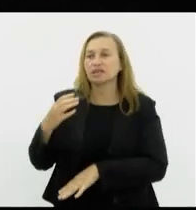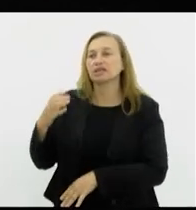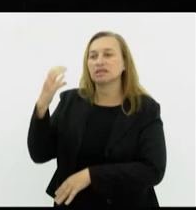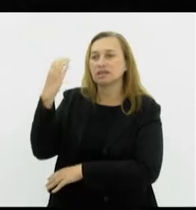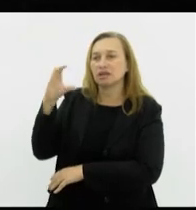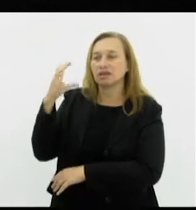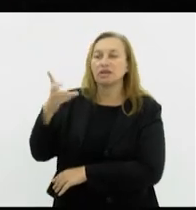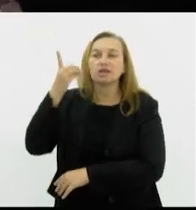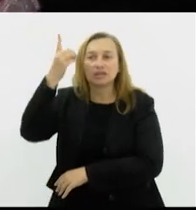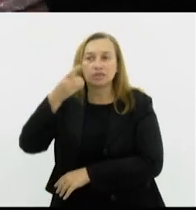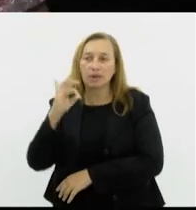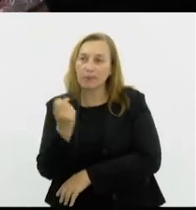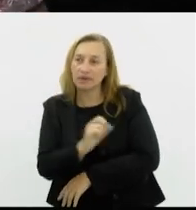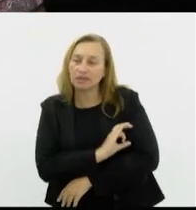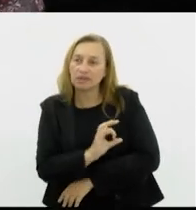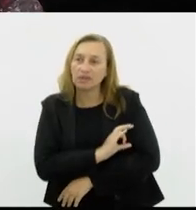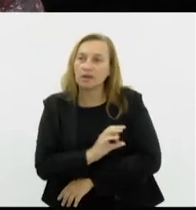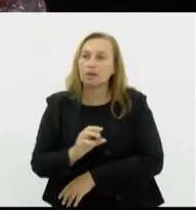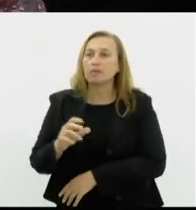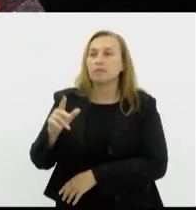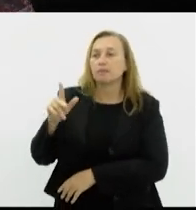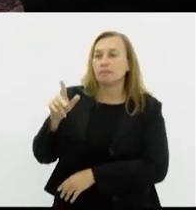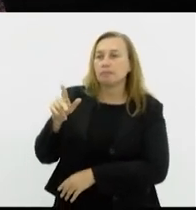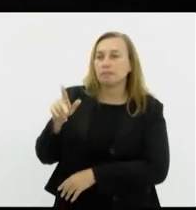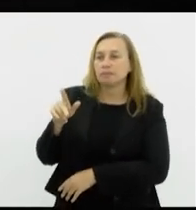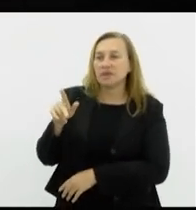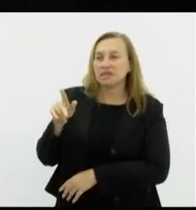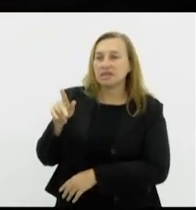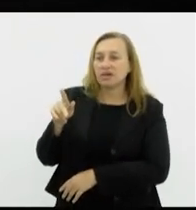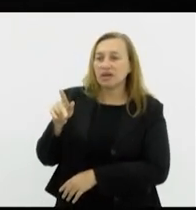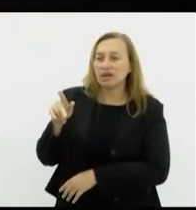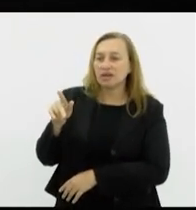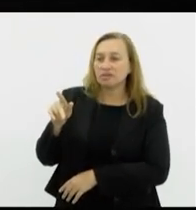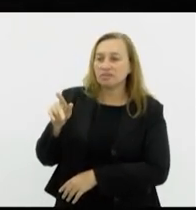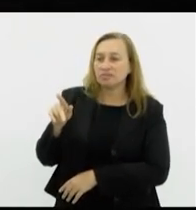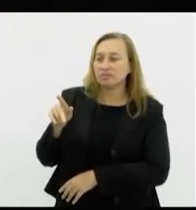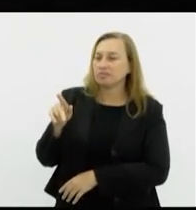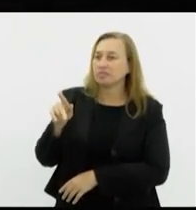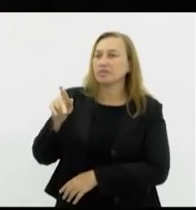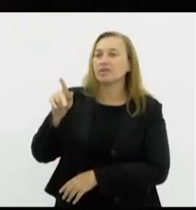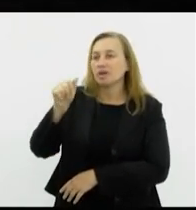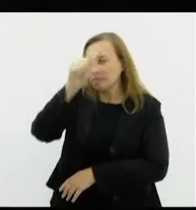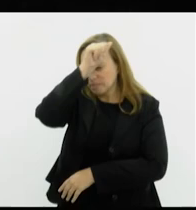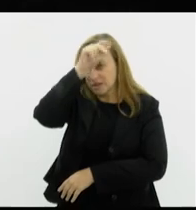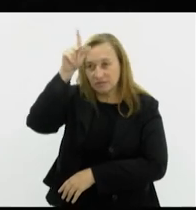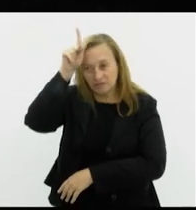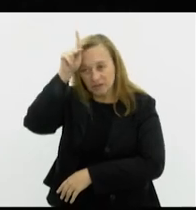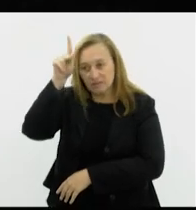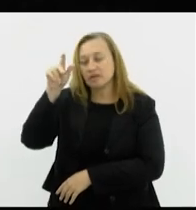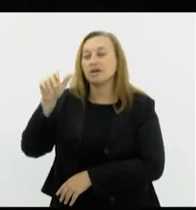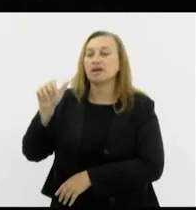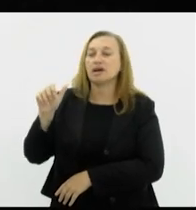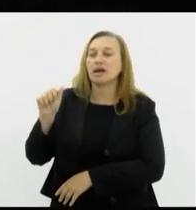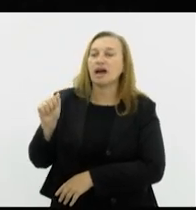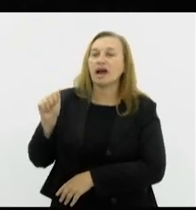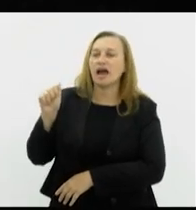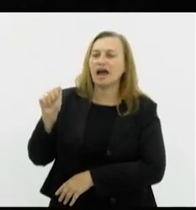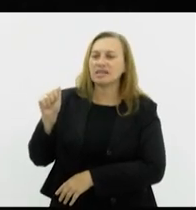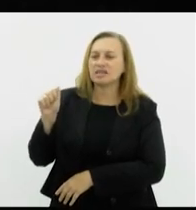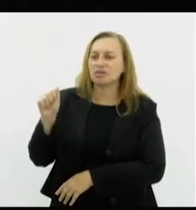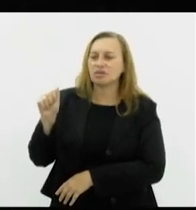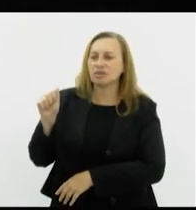Rocha. Prefeito Axel Grael, o ex-prefeito Rodrigo Neves, apesar de não ser